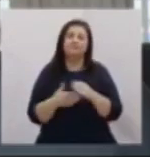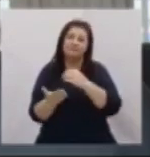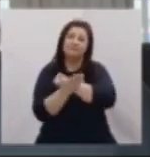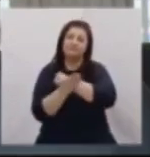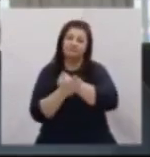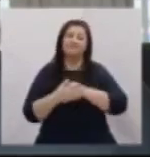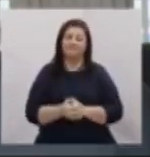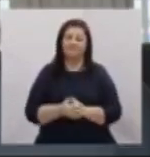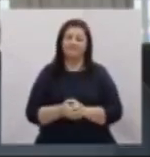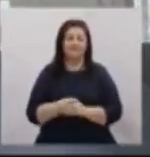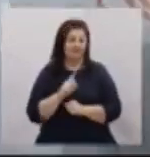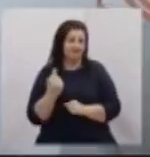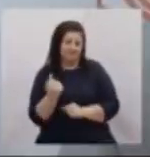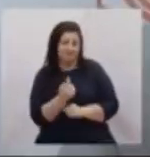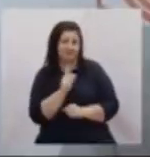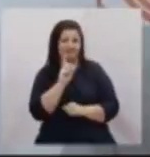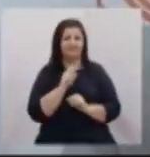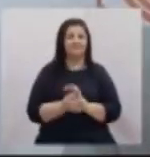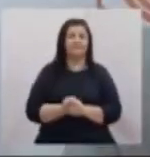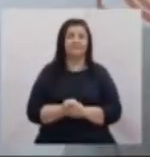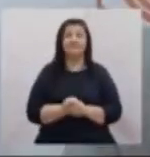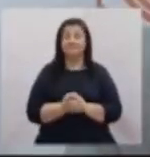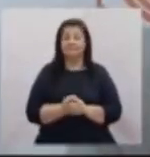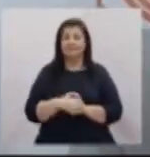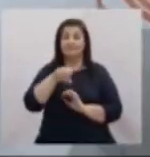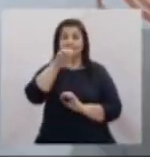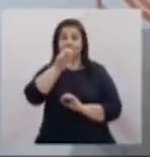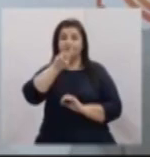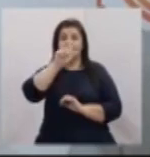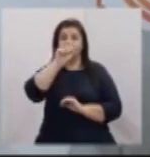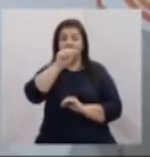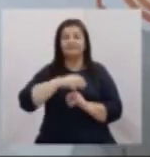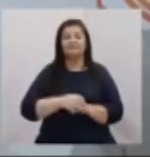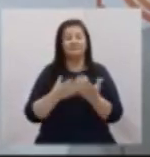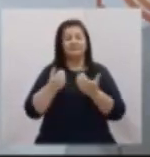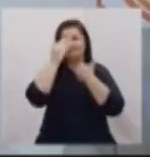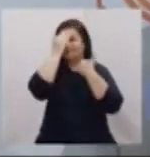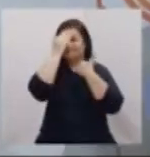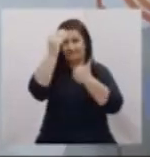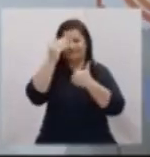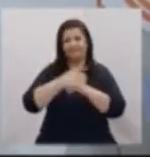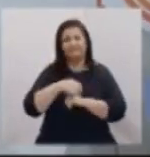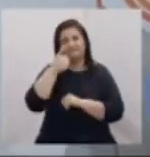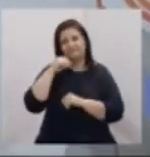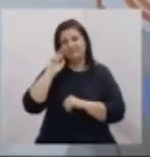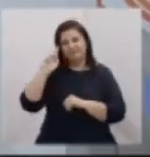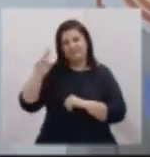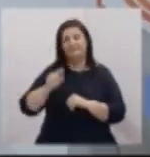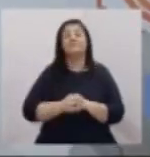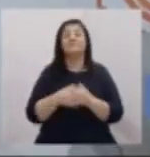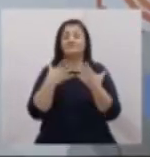aqui. Então, eu não cheguei aqui sozinha. Dona Eva, eu quero agradecer muito por a senhora ter aceitado receber